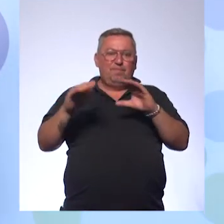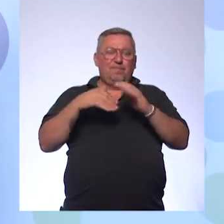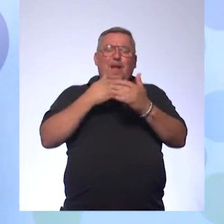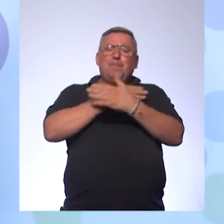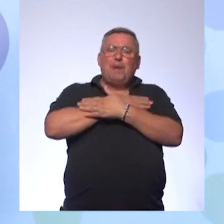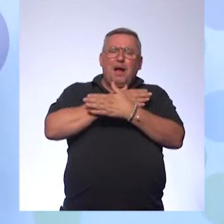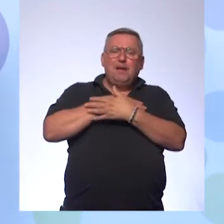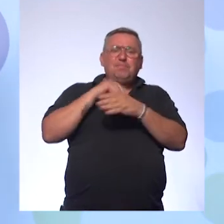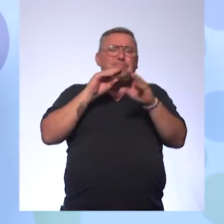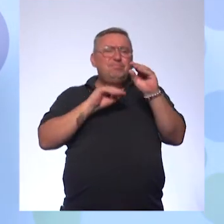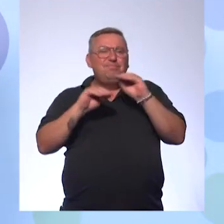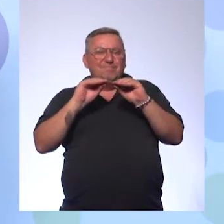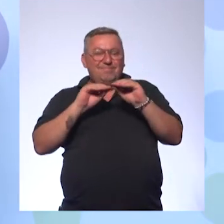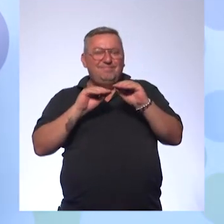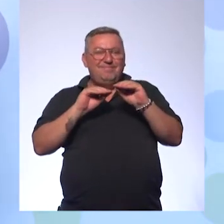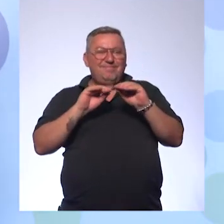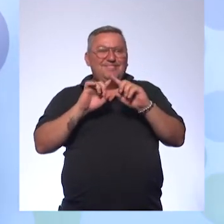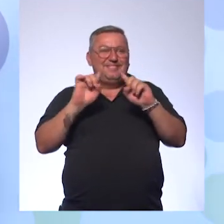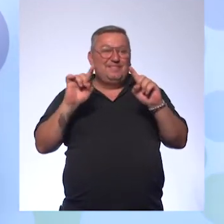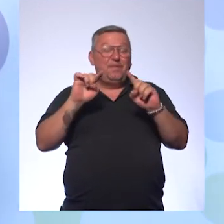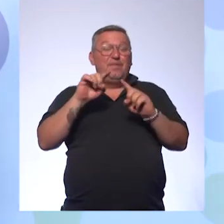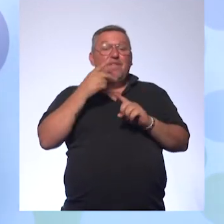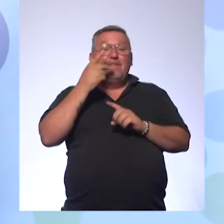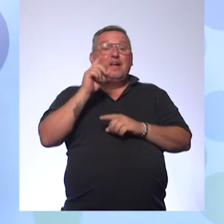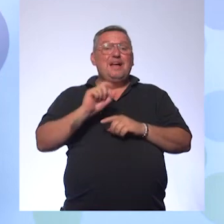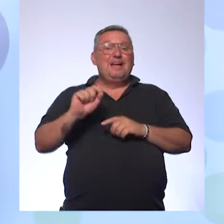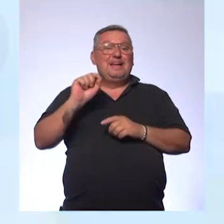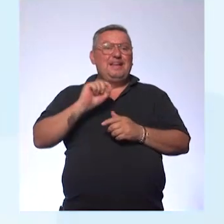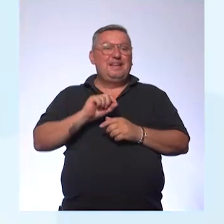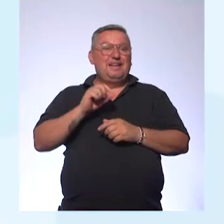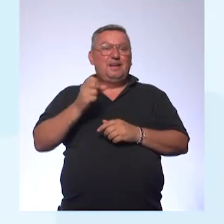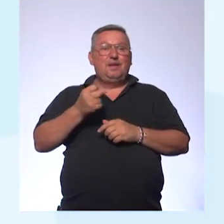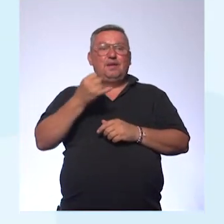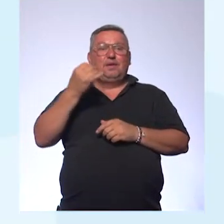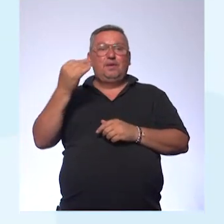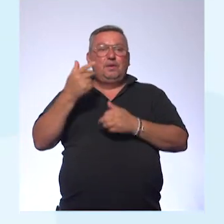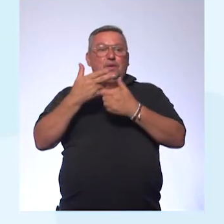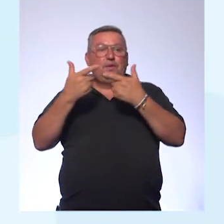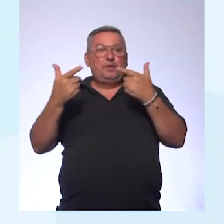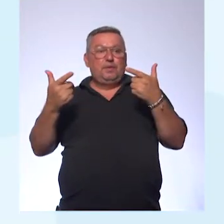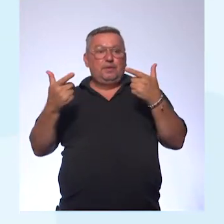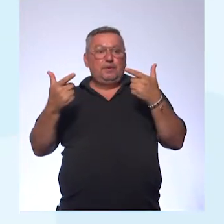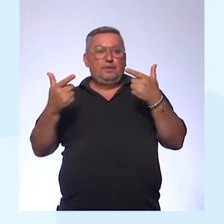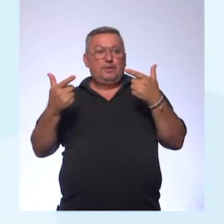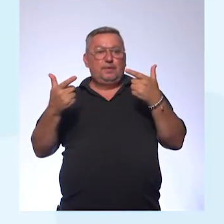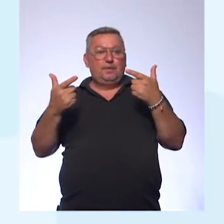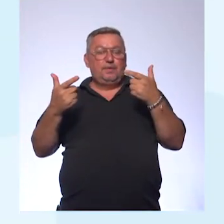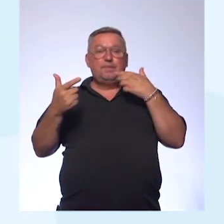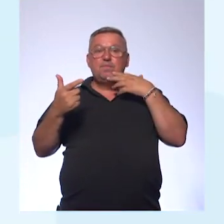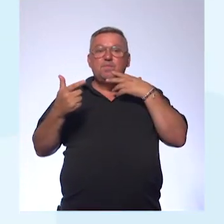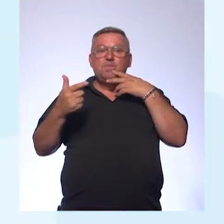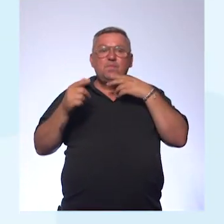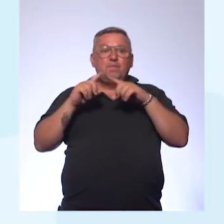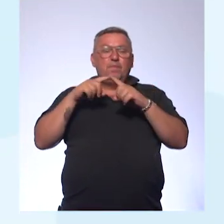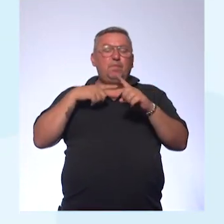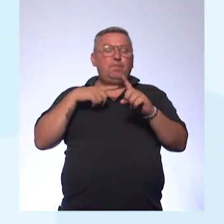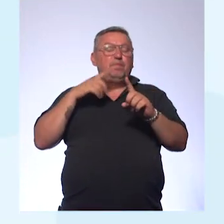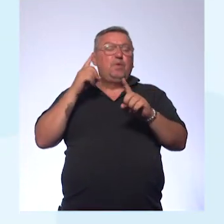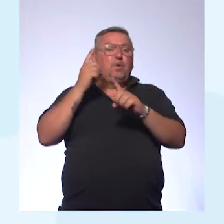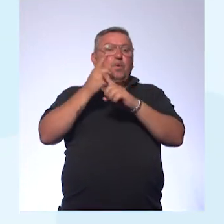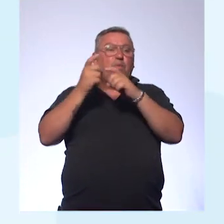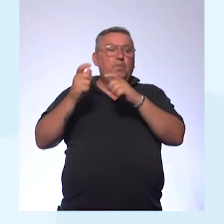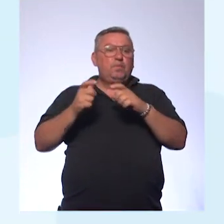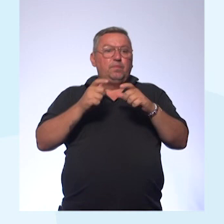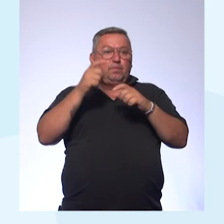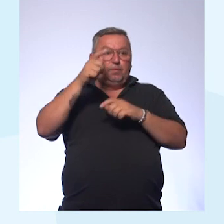clima, tá bom? Quais são aí os outros fatores, além da localização, aí, que vão poder influenciar no clima de onde você está? Coloca aí pra